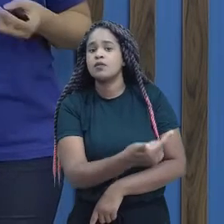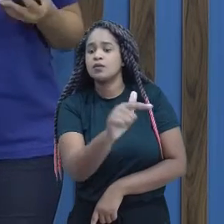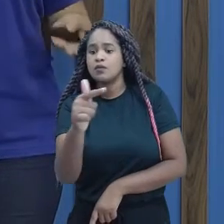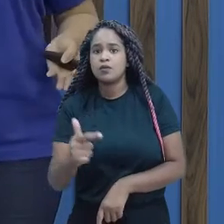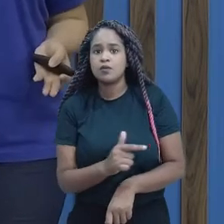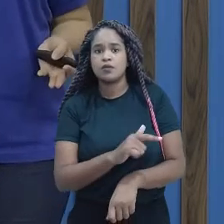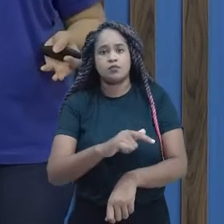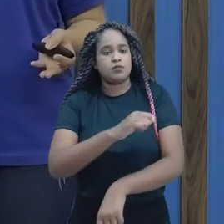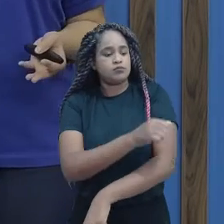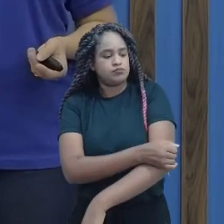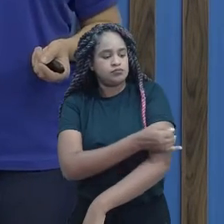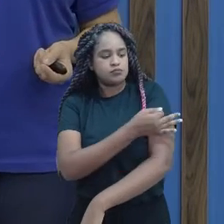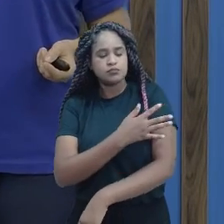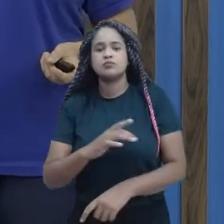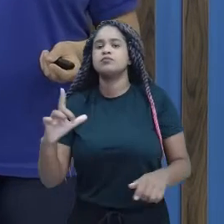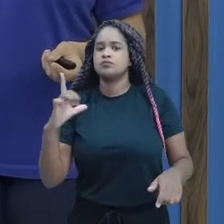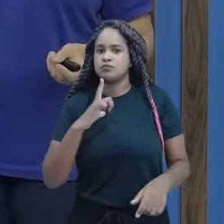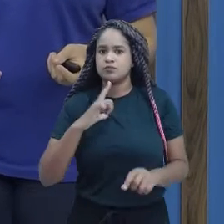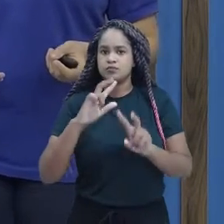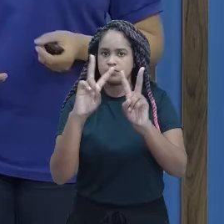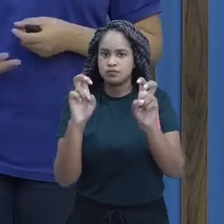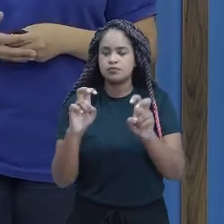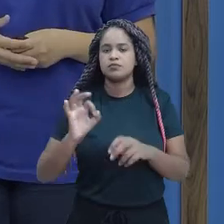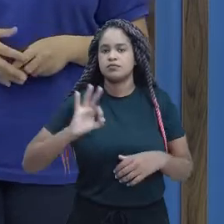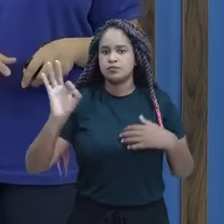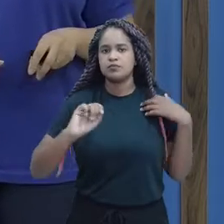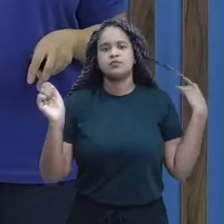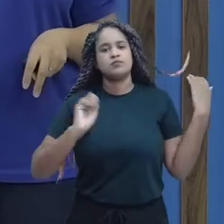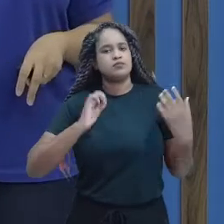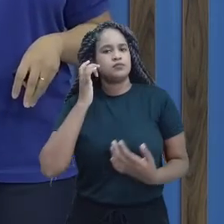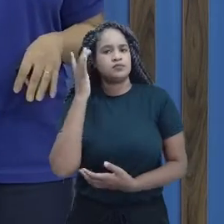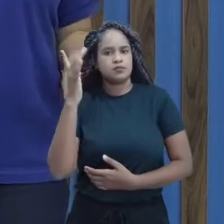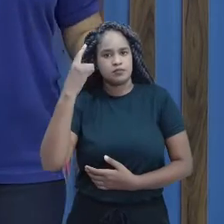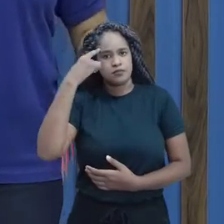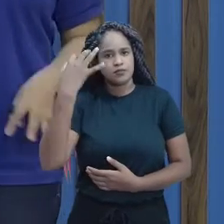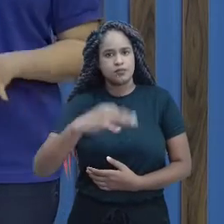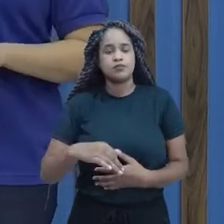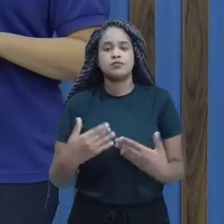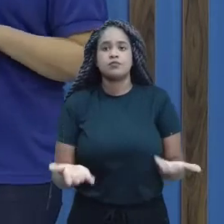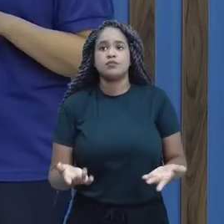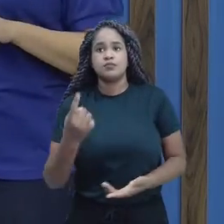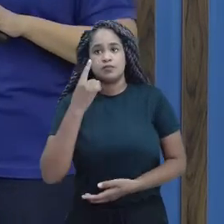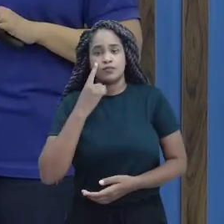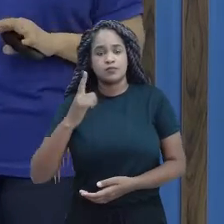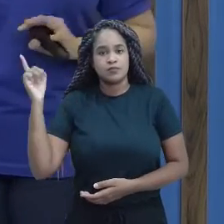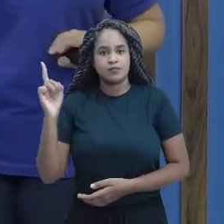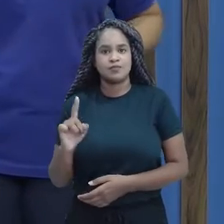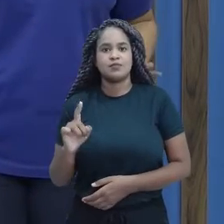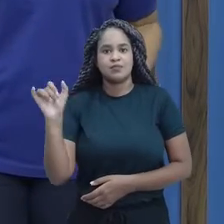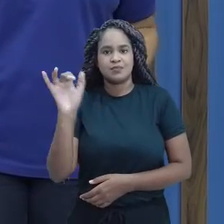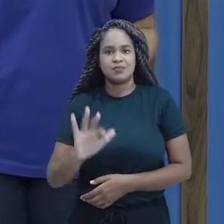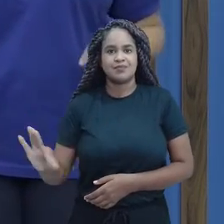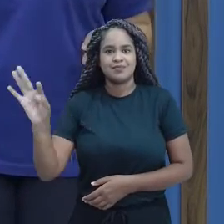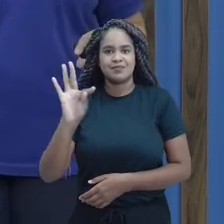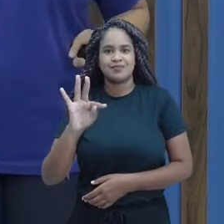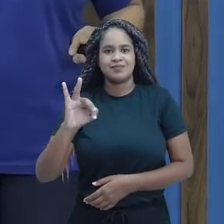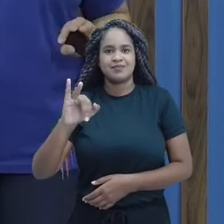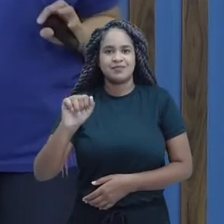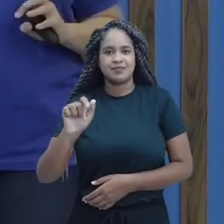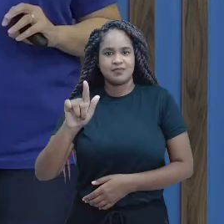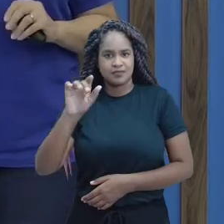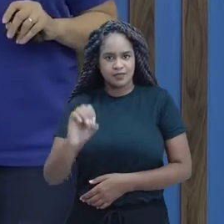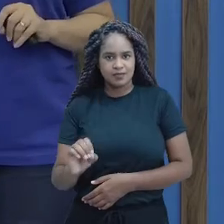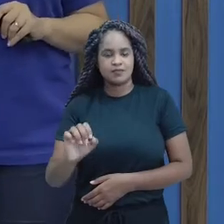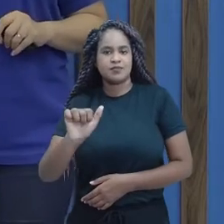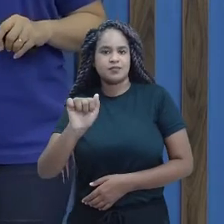exemplos que facilita aí a compreensão, tá certo, gente? Então vamos lá, né? Tiago já está aqui me ajudando, né? Sempre vai aparecer o avatar dele